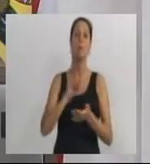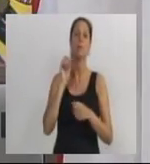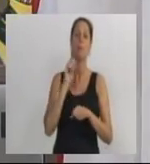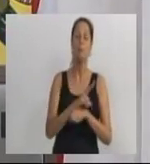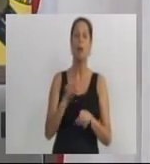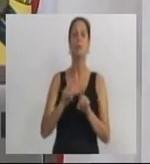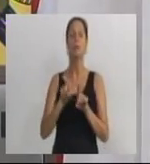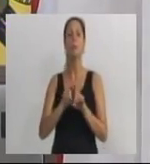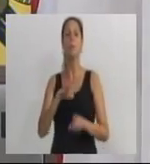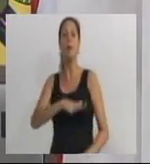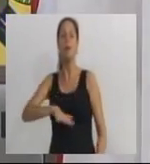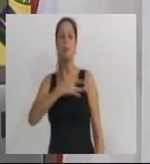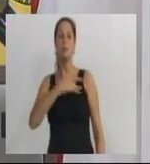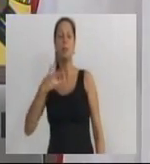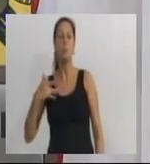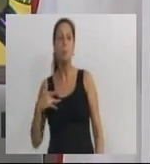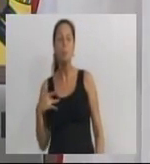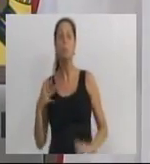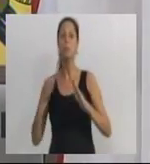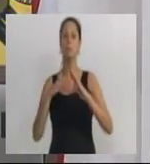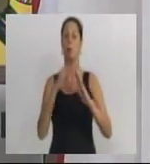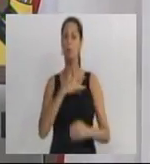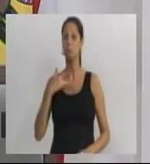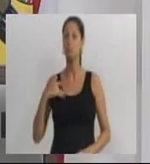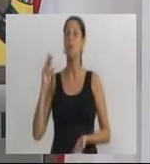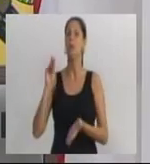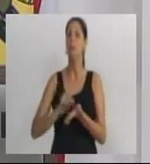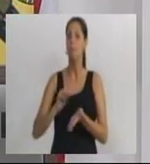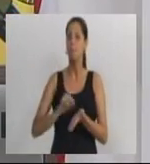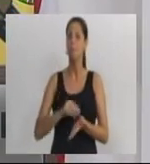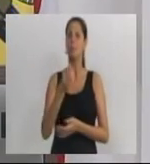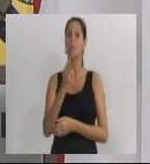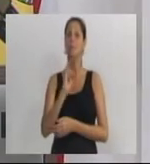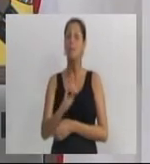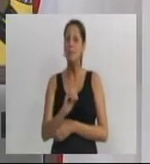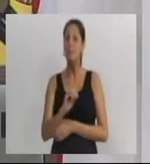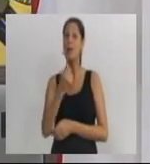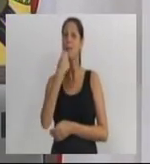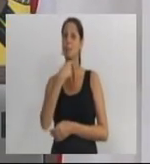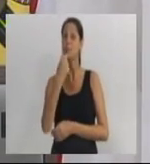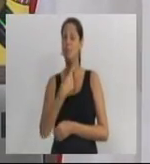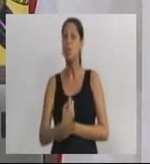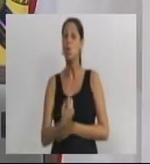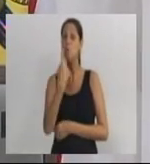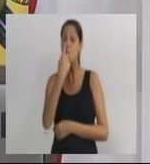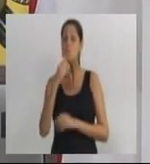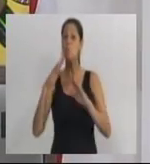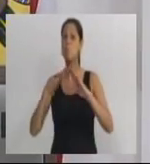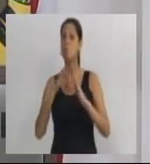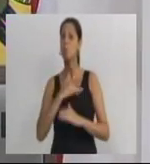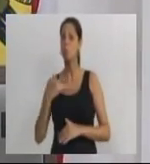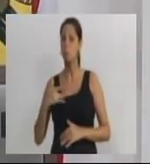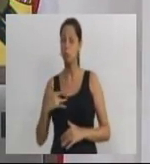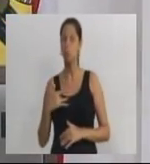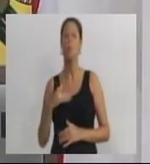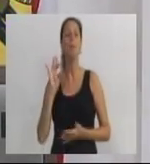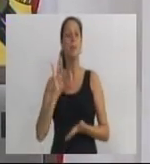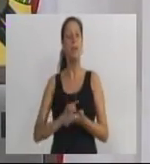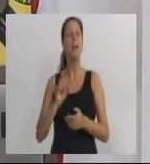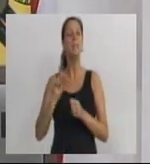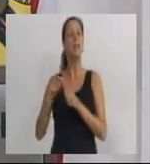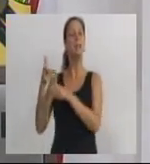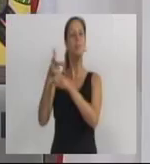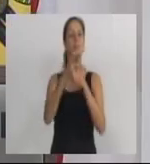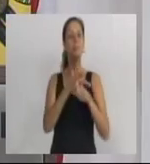na sessão passada lá na Rua Bahia, 30 medicamentos estão em falta só num ESF. Enfim, filmes lindos sobre nossa